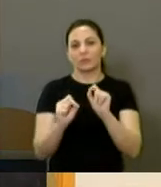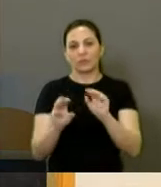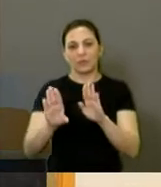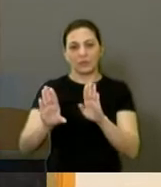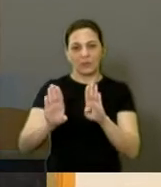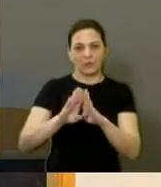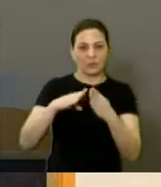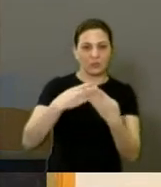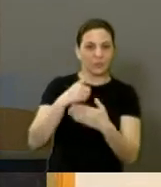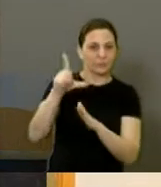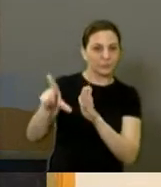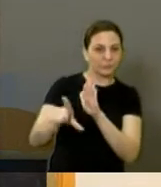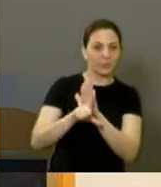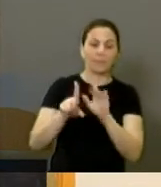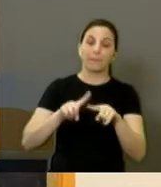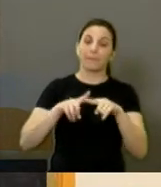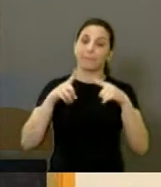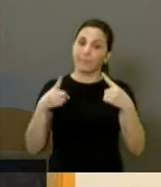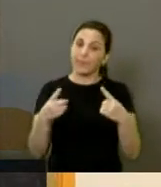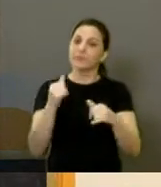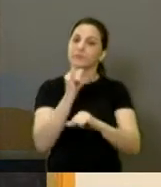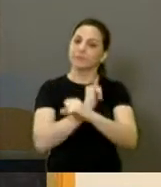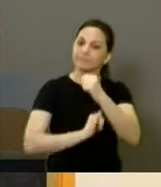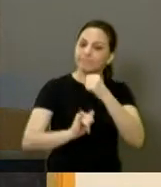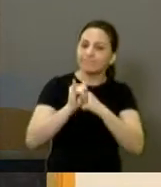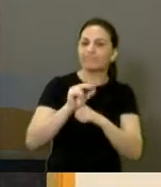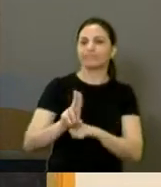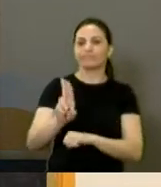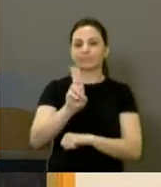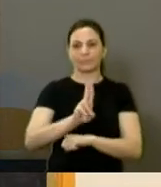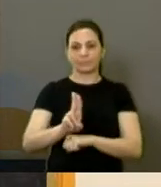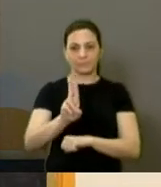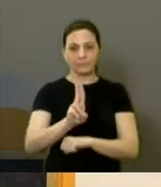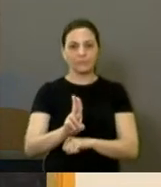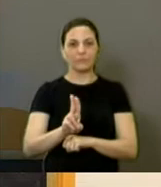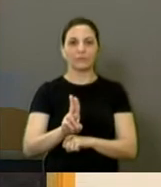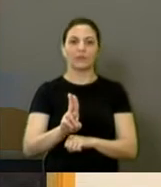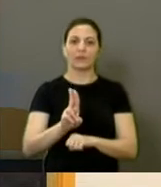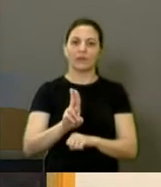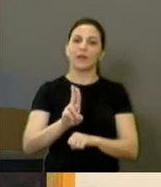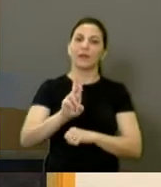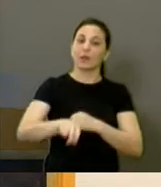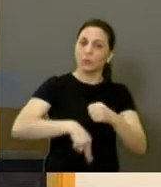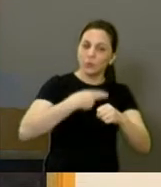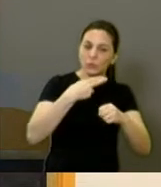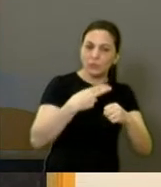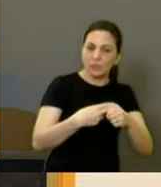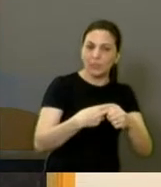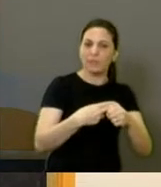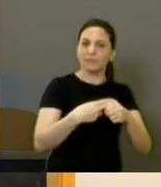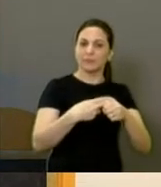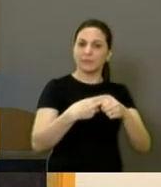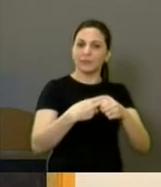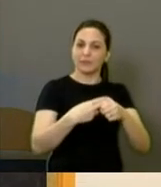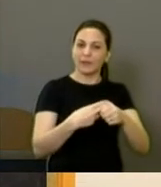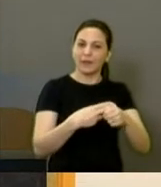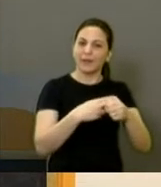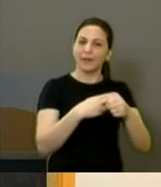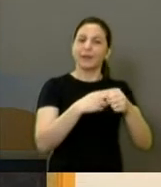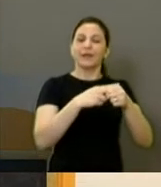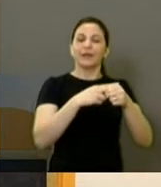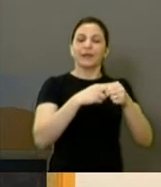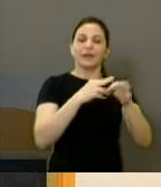do Legislativo, mas para a internet. E o Laboratório de Política vai desenvolver o conteúdo